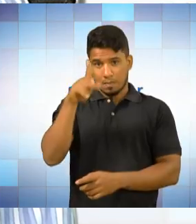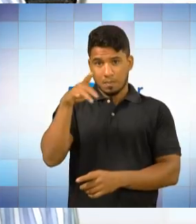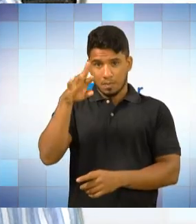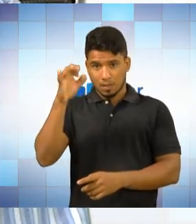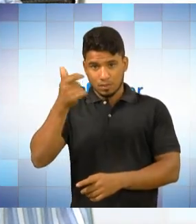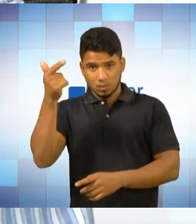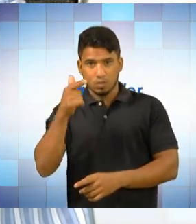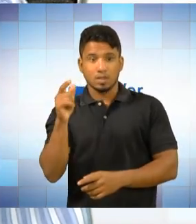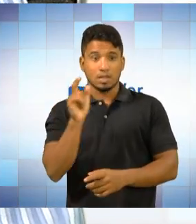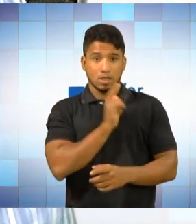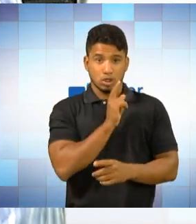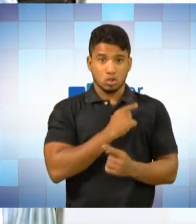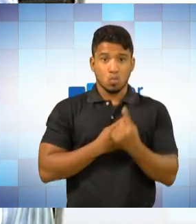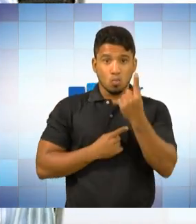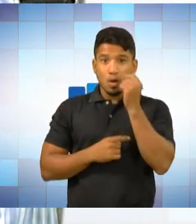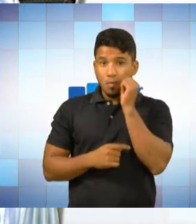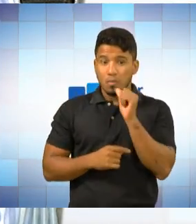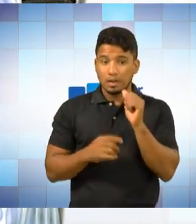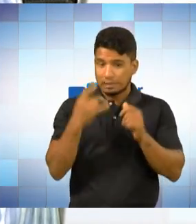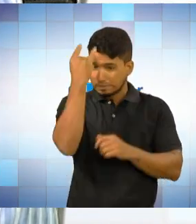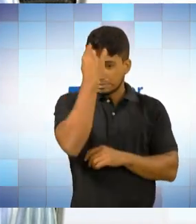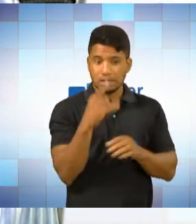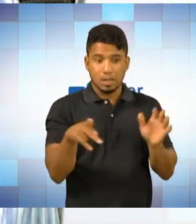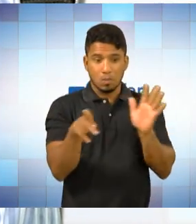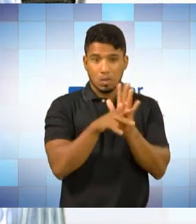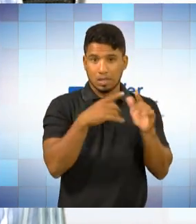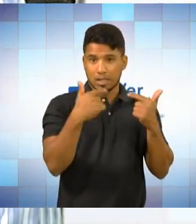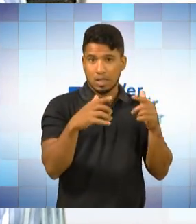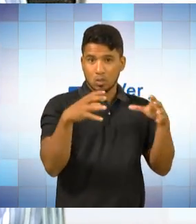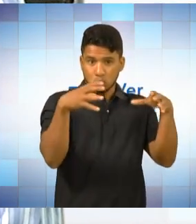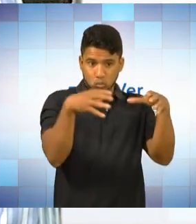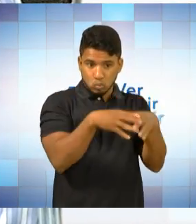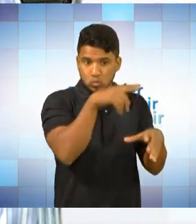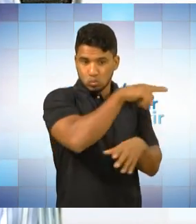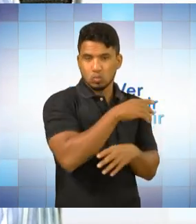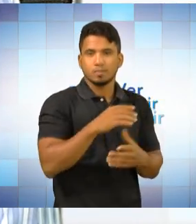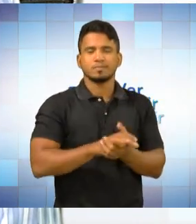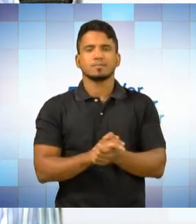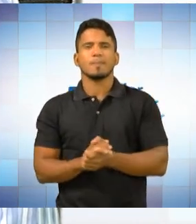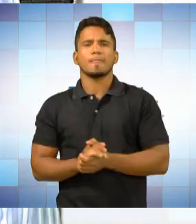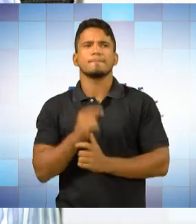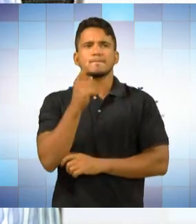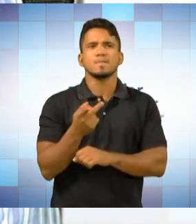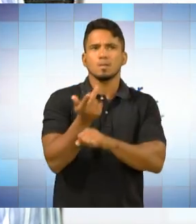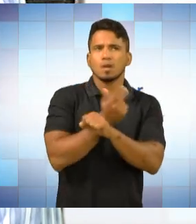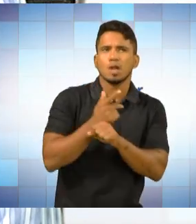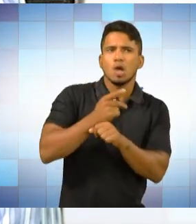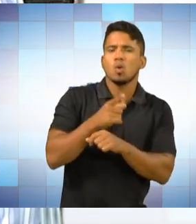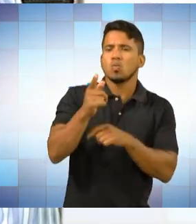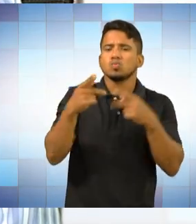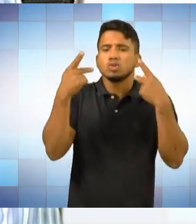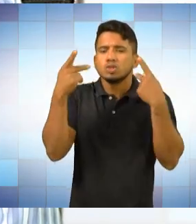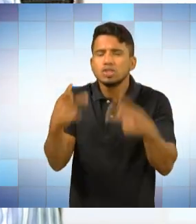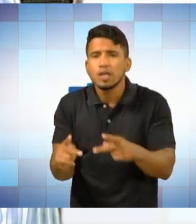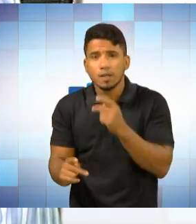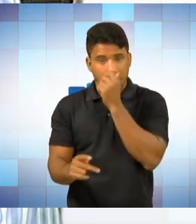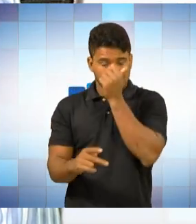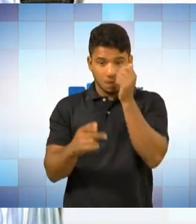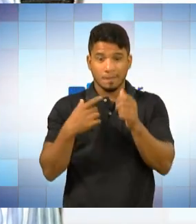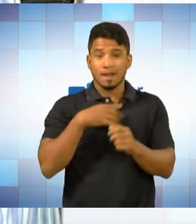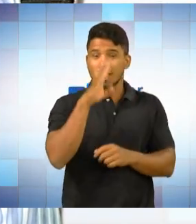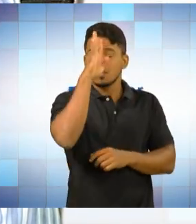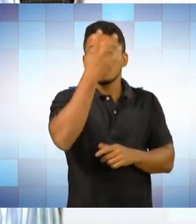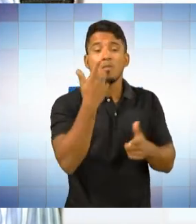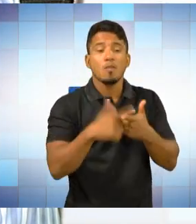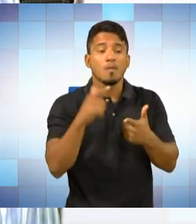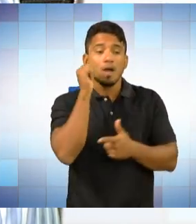uma moça cega lá do pessoal da corte, e eles procuravam encontrar uma solução para o problema